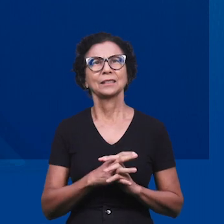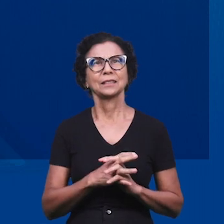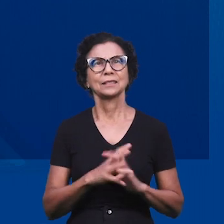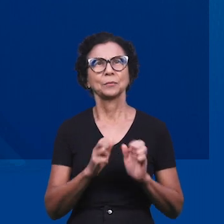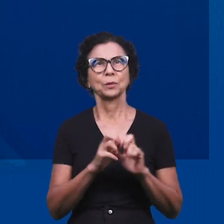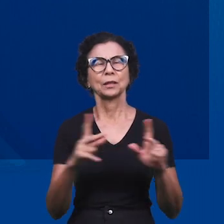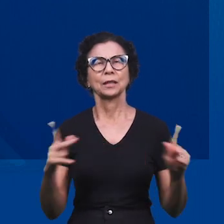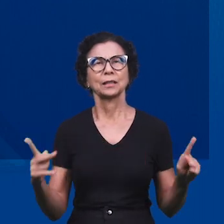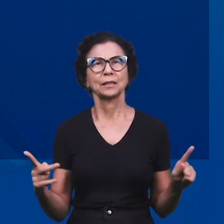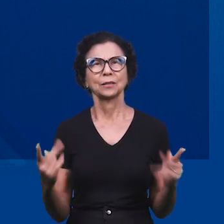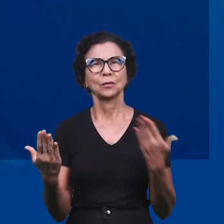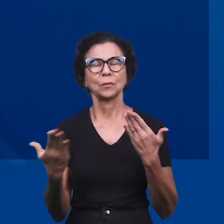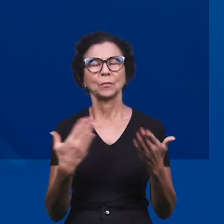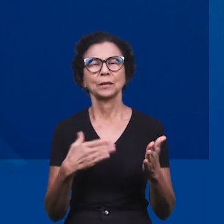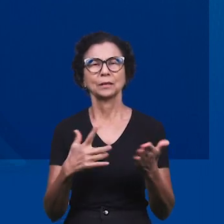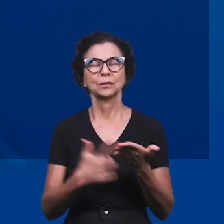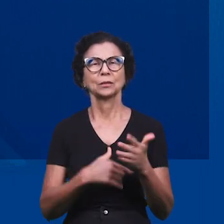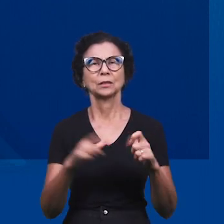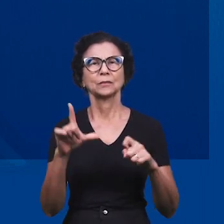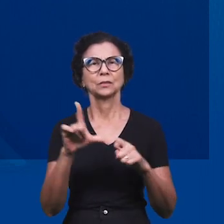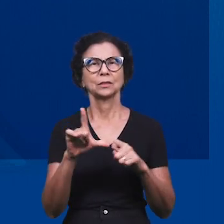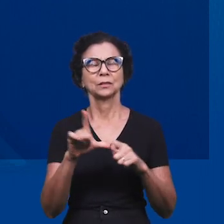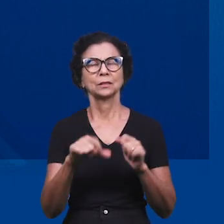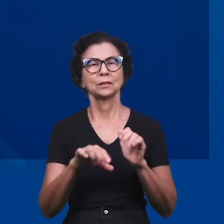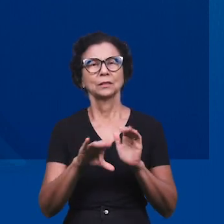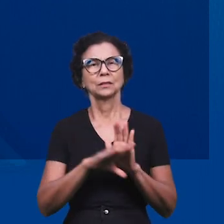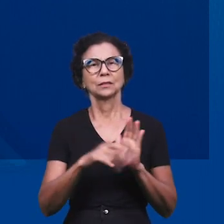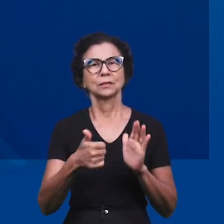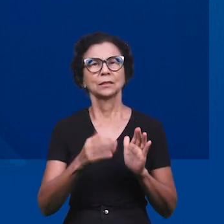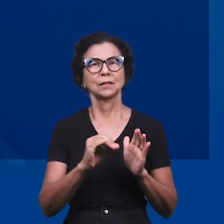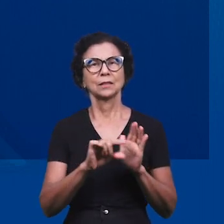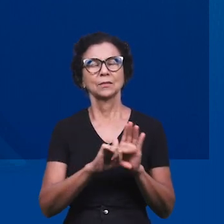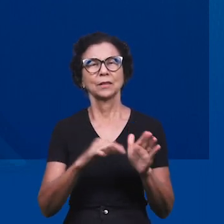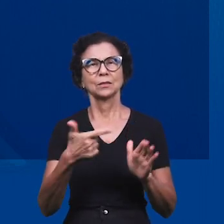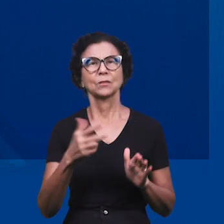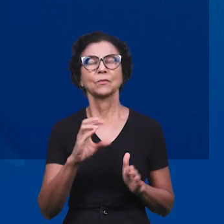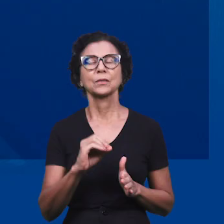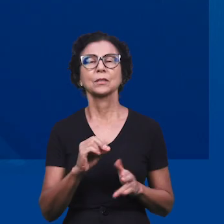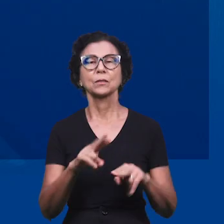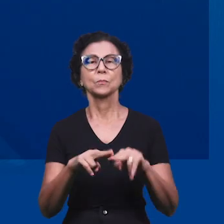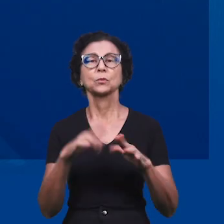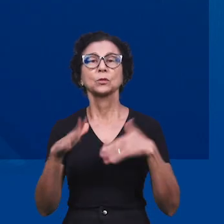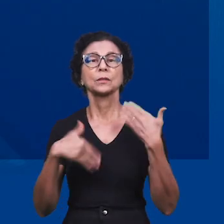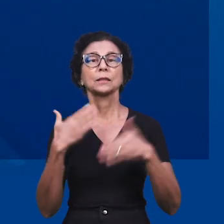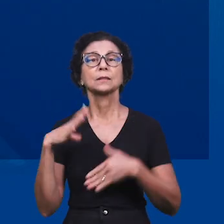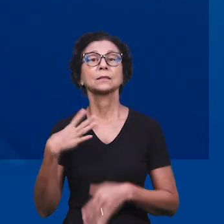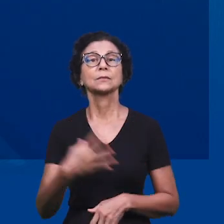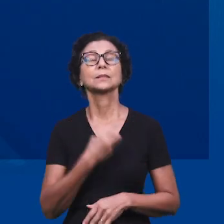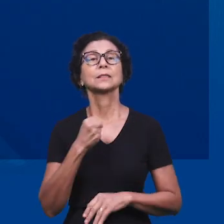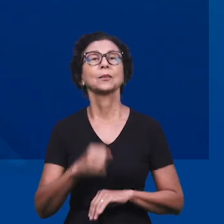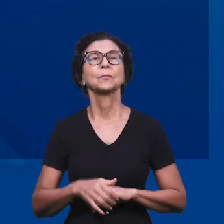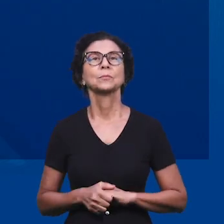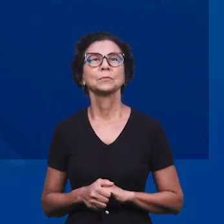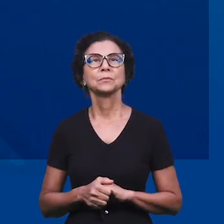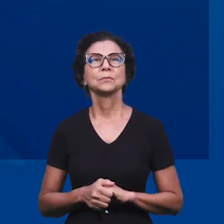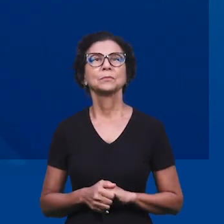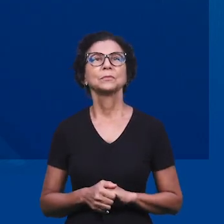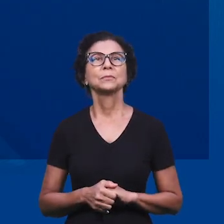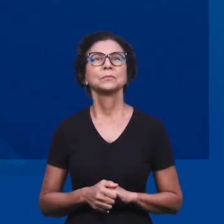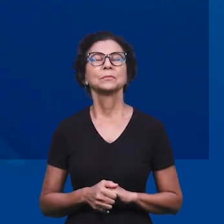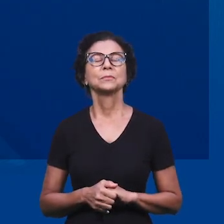verso 20b, qual o verdadeiro motivo da alegria da nossa salvação? Heaven, qual é o verdadeiro